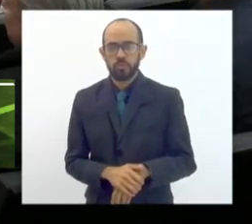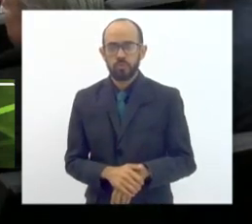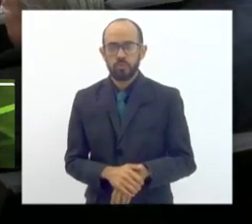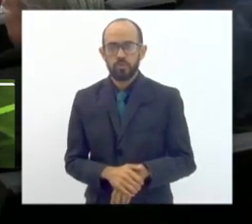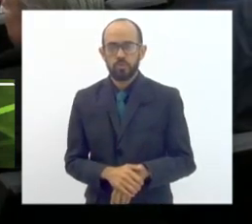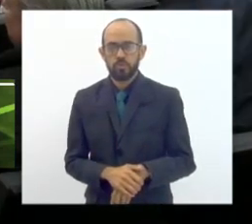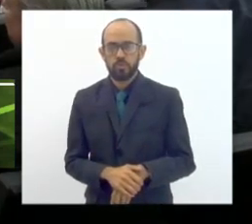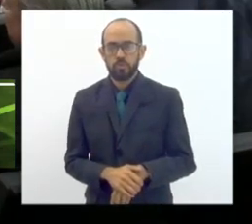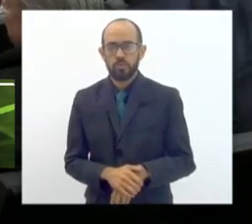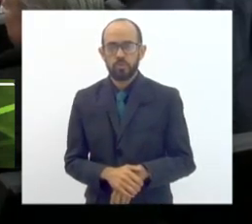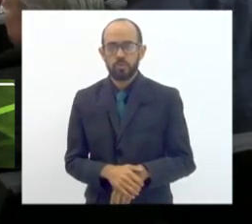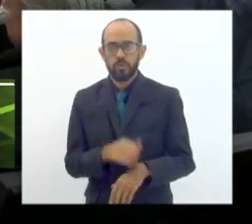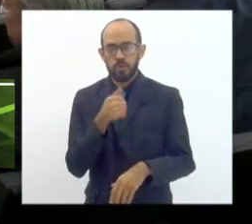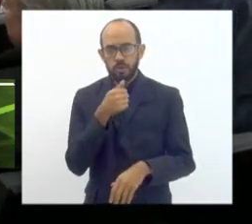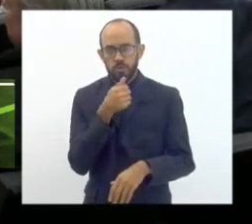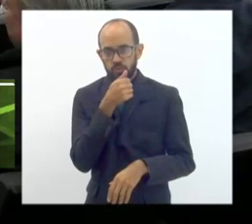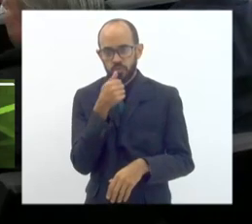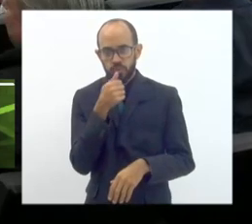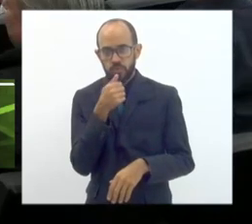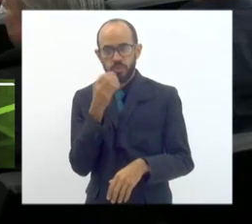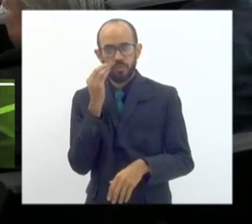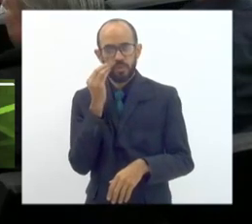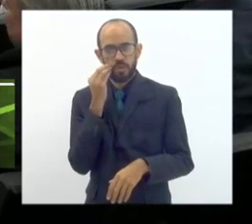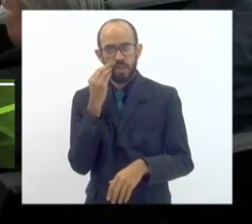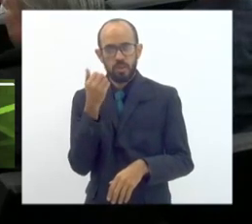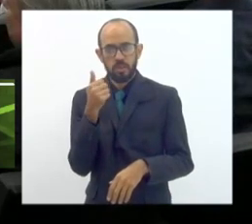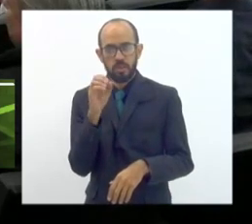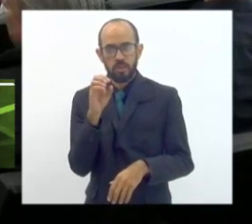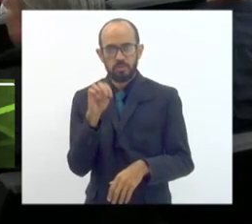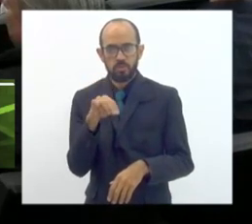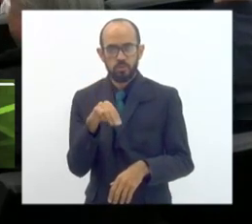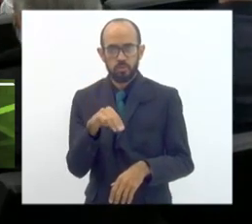Juro que vou tentar ser em 10 minutos, hein? Não, eu estou brincando.